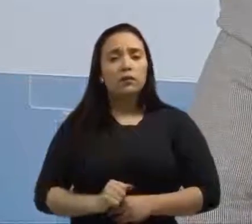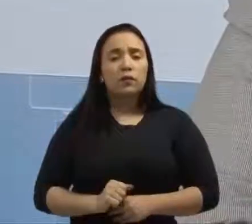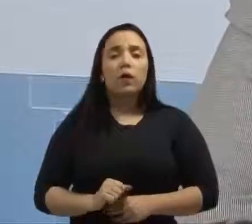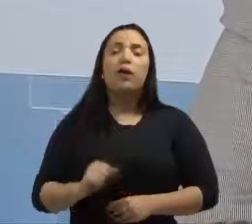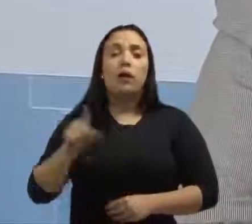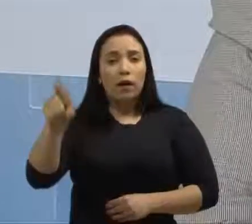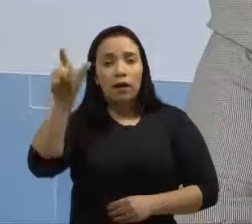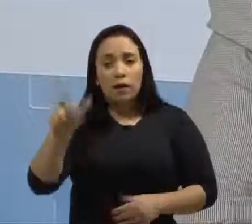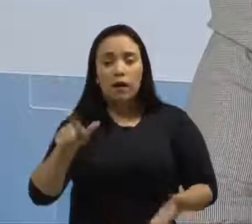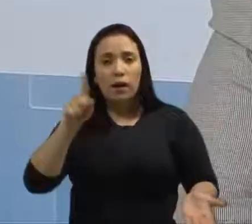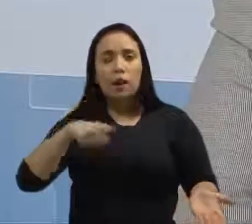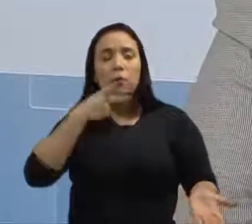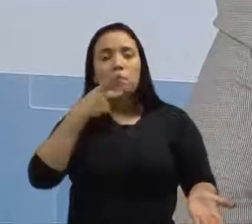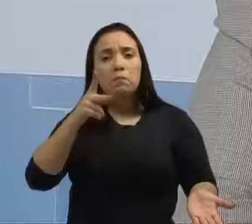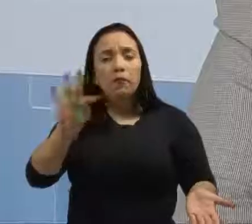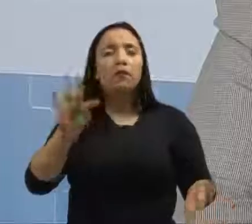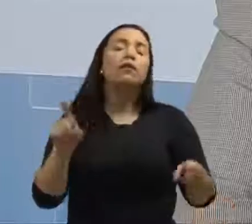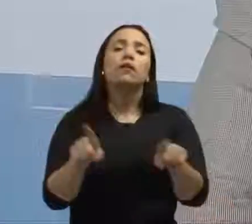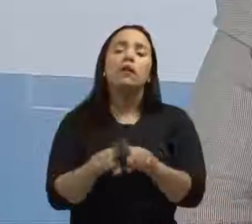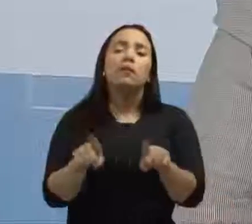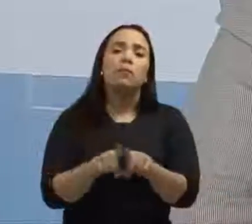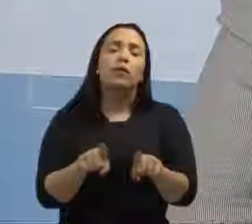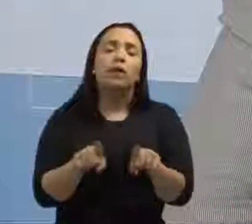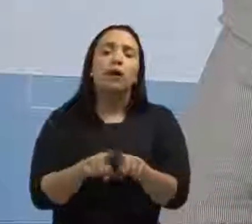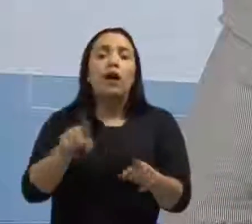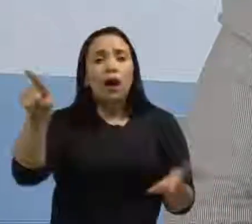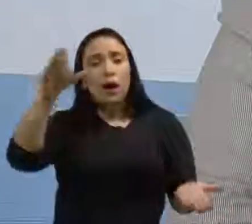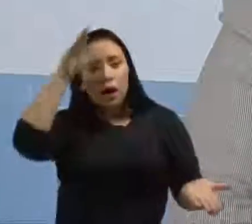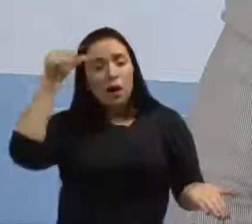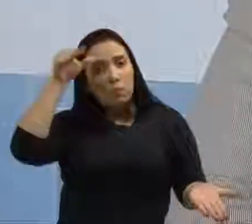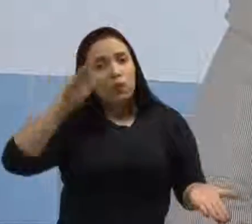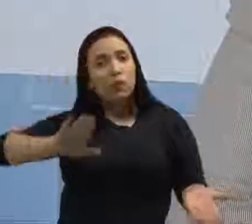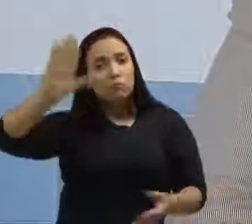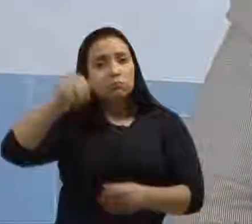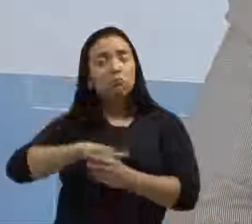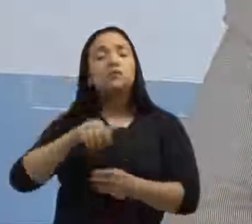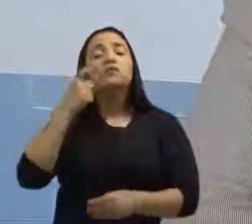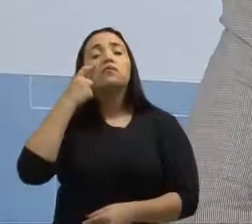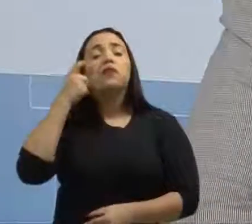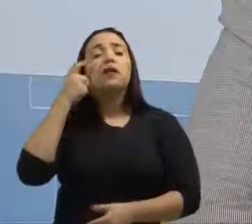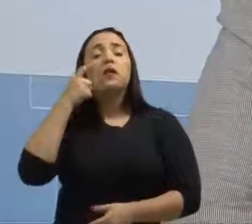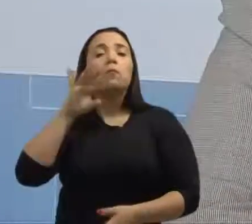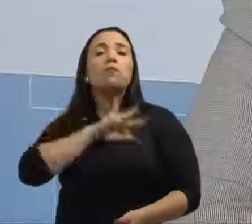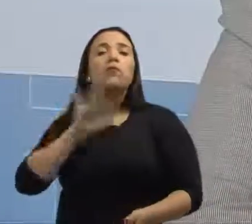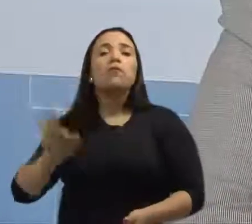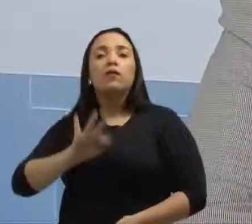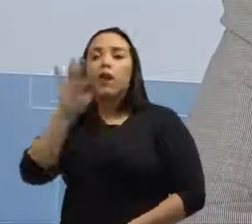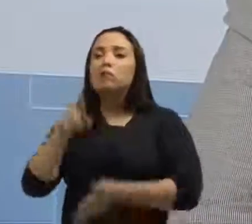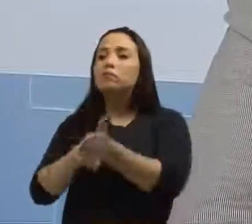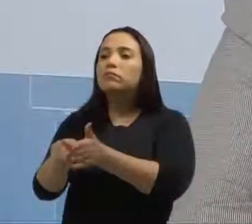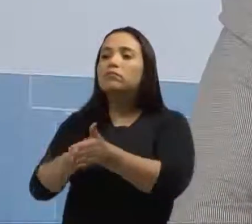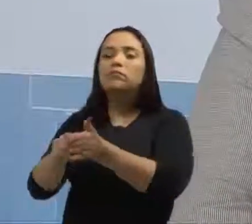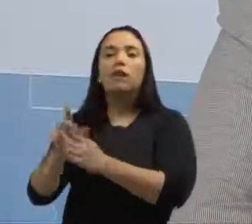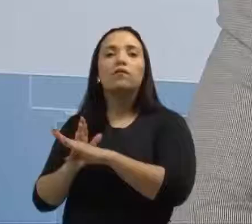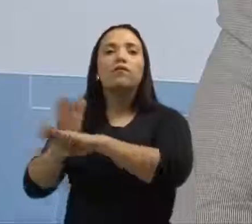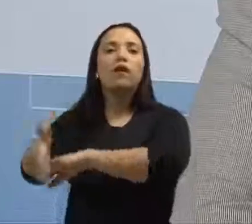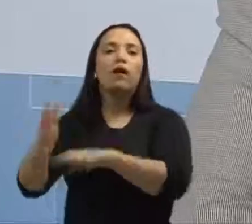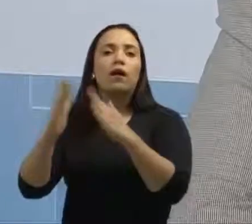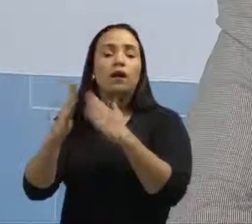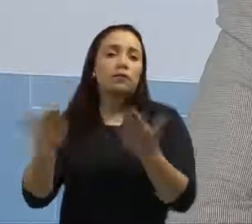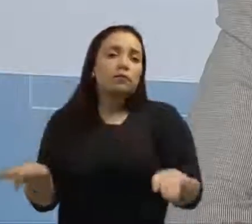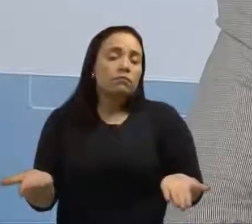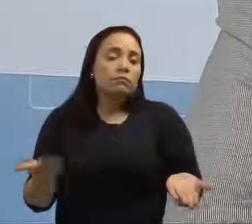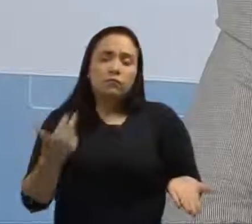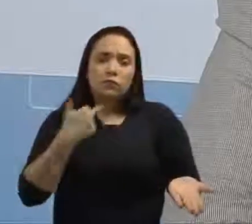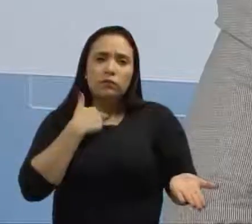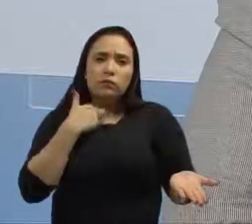Paim? Ou melhor, que é do PT. Por que vocês não lançam o Camilo Santana, para ver se vai alguém da Polícia Federal atrás da